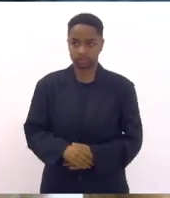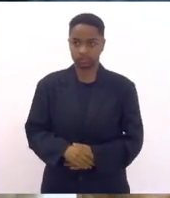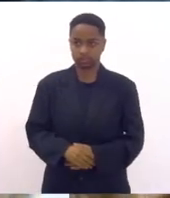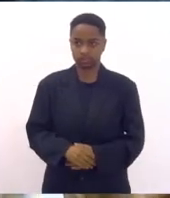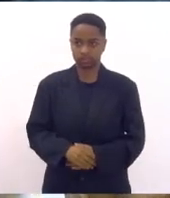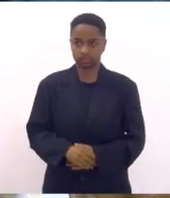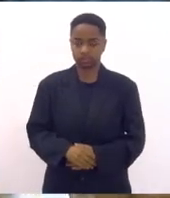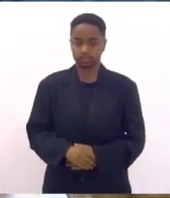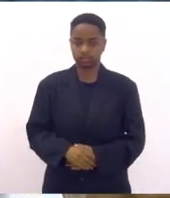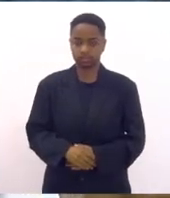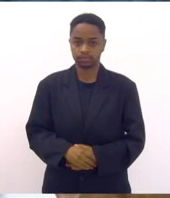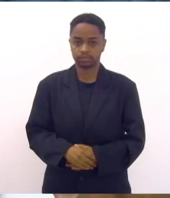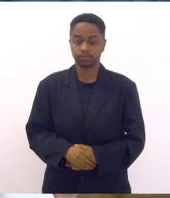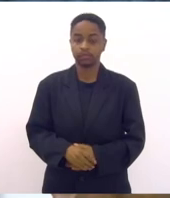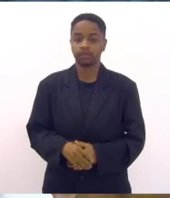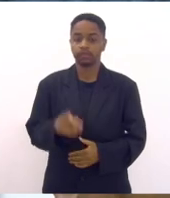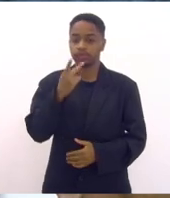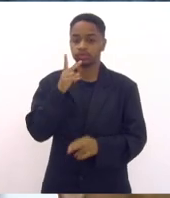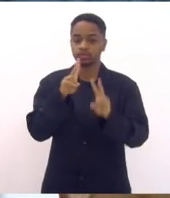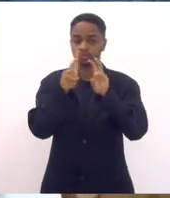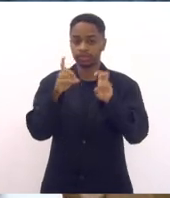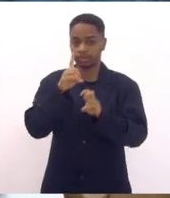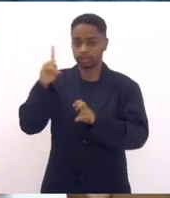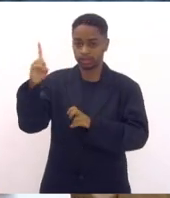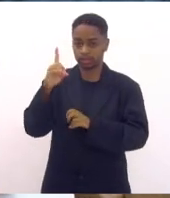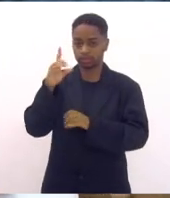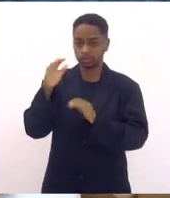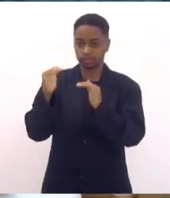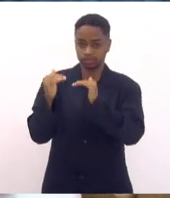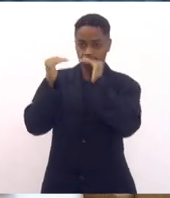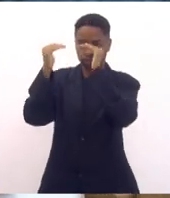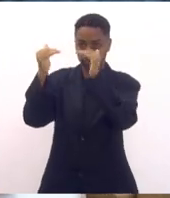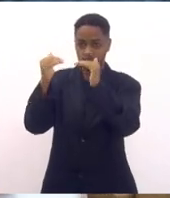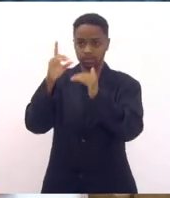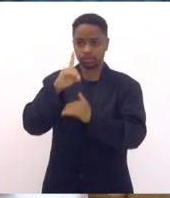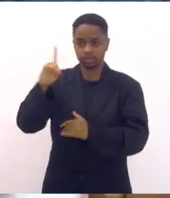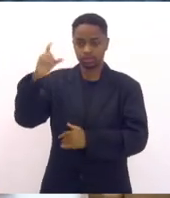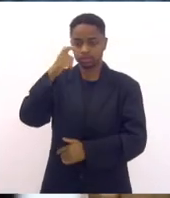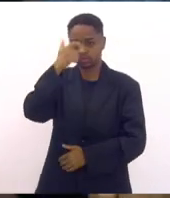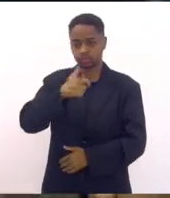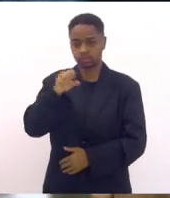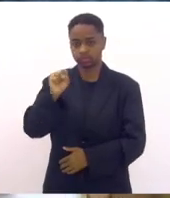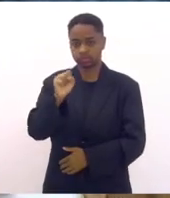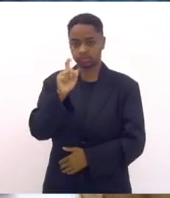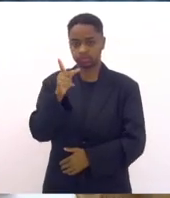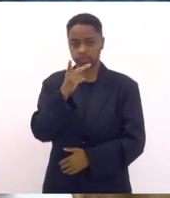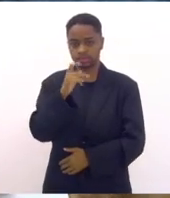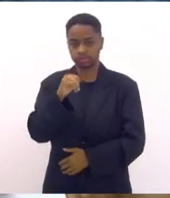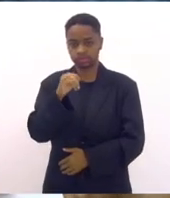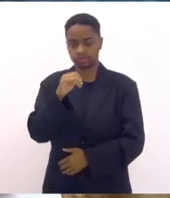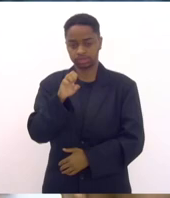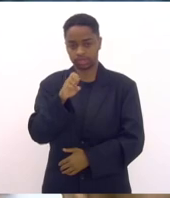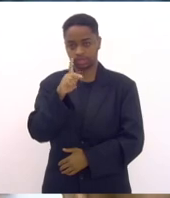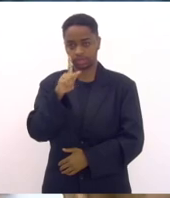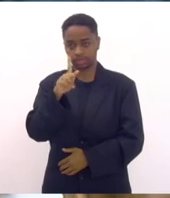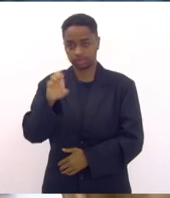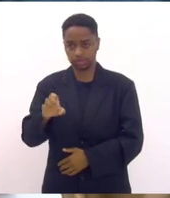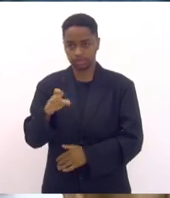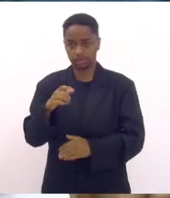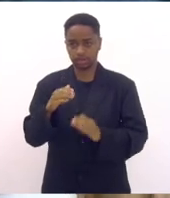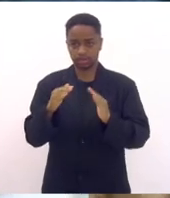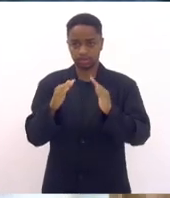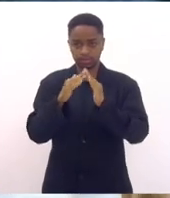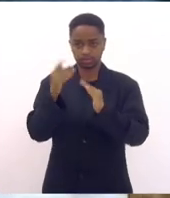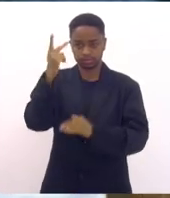de Deus o Clemente o misericordioso louvado seja Deus O Senhor do Universo eu sou o Sheik Rodrigo jalu de São Paulo do centro islâmico da Penha da comunidade muçulmana